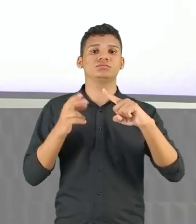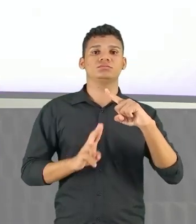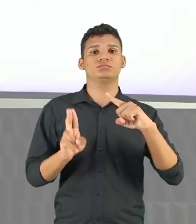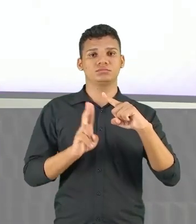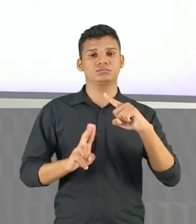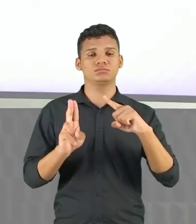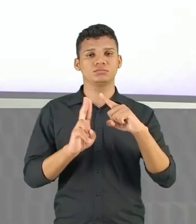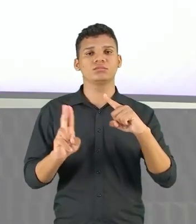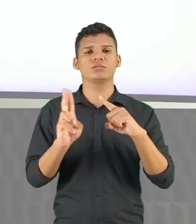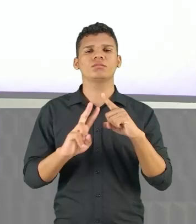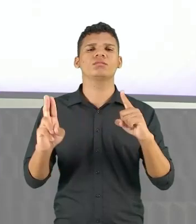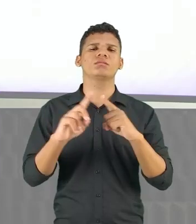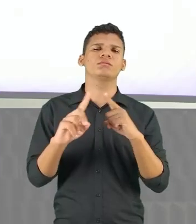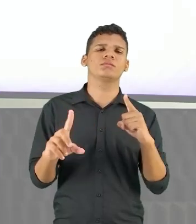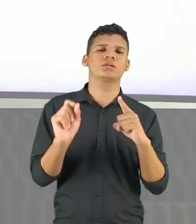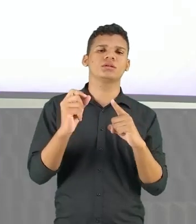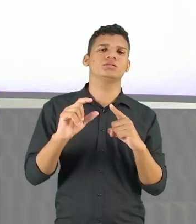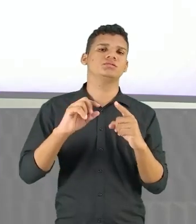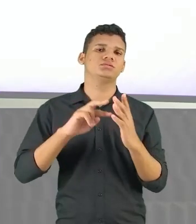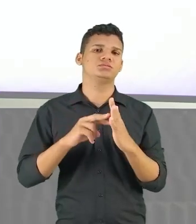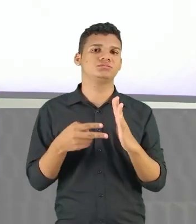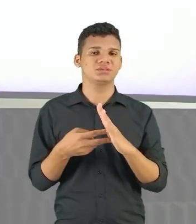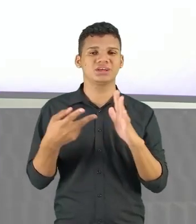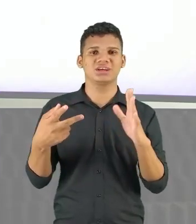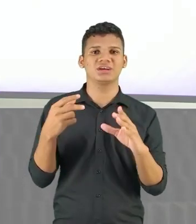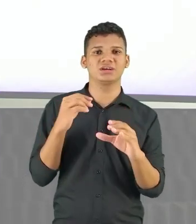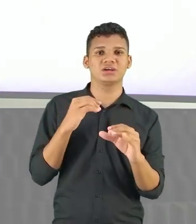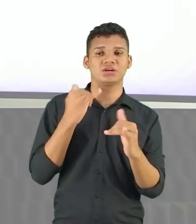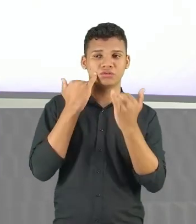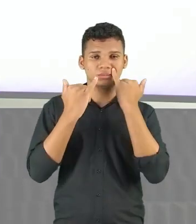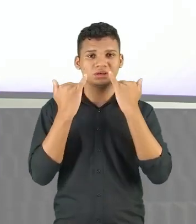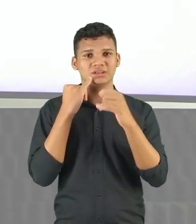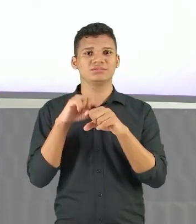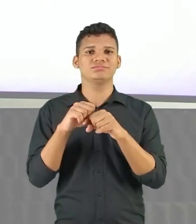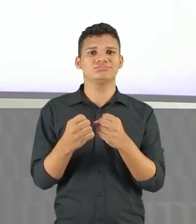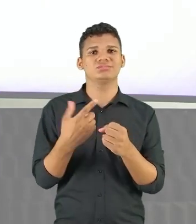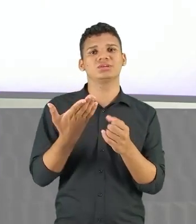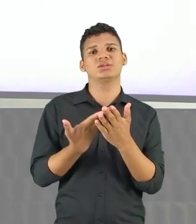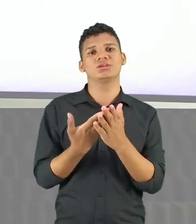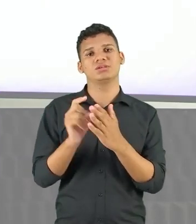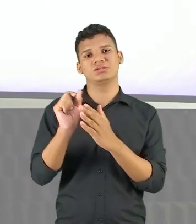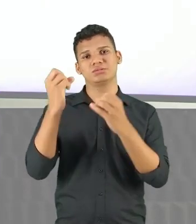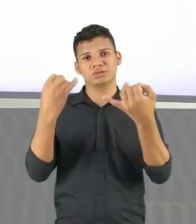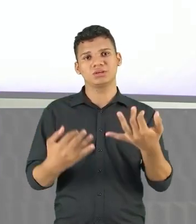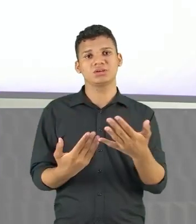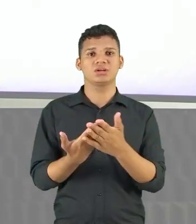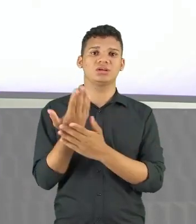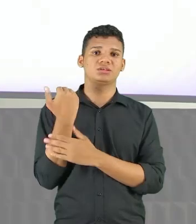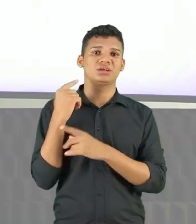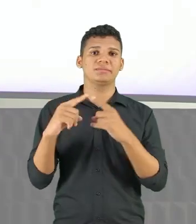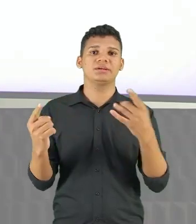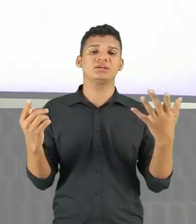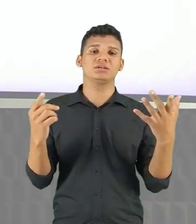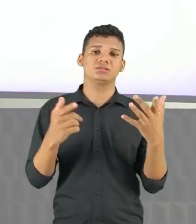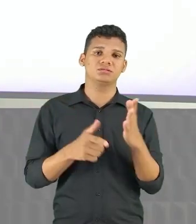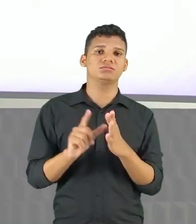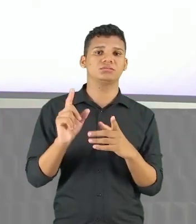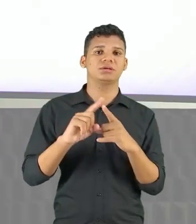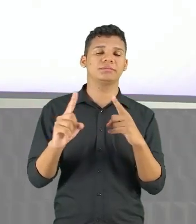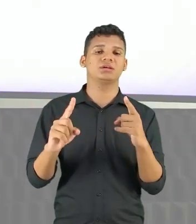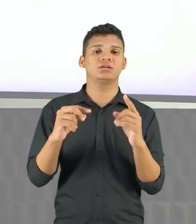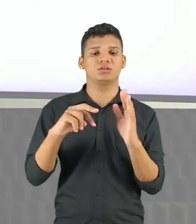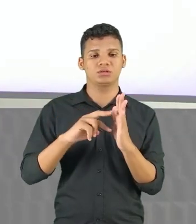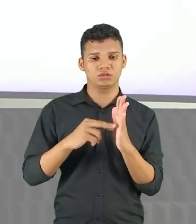adversativa, ele tem uma quebra na informação que ele vem falando anteriormente. Então, a única alternativa que é o nosso gabarito